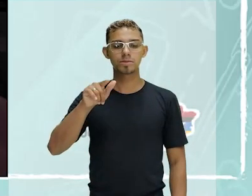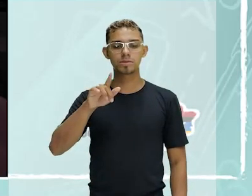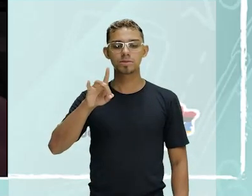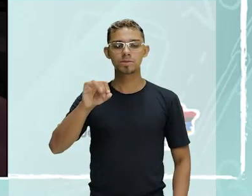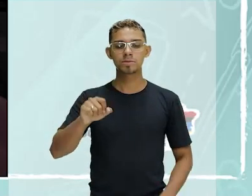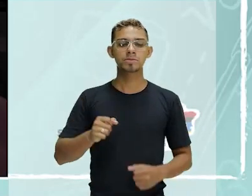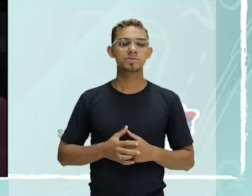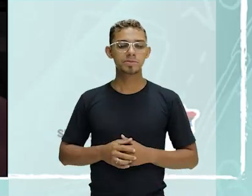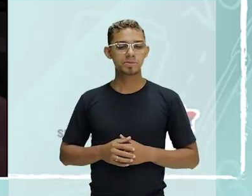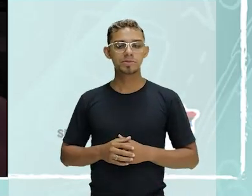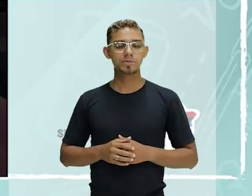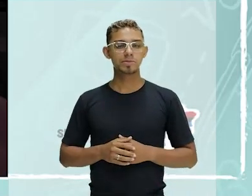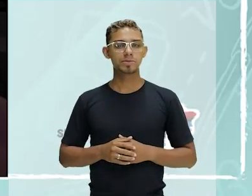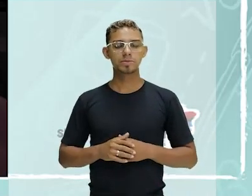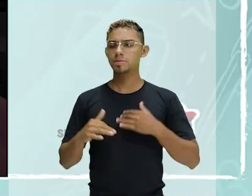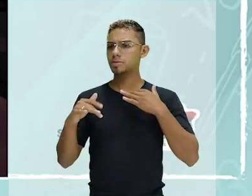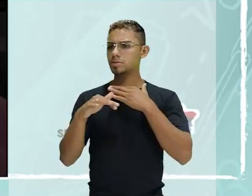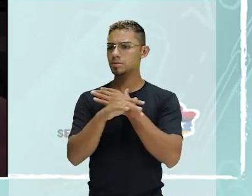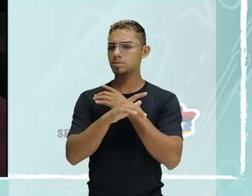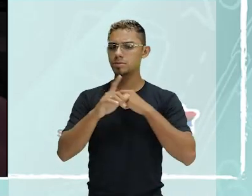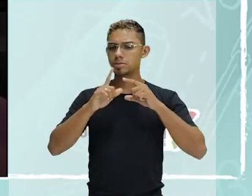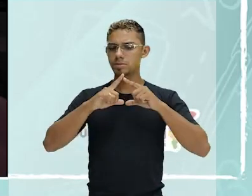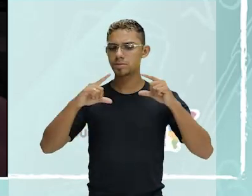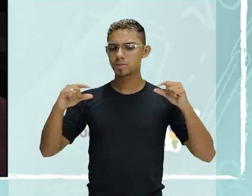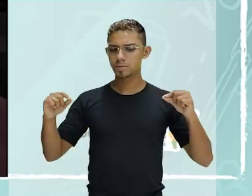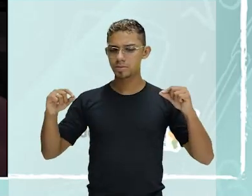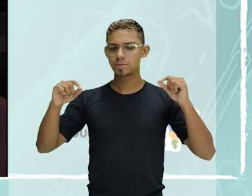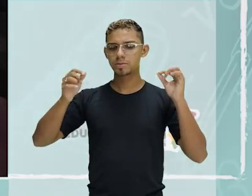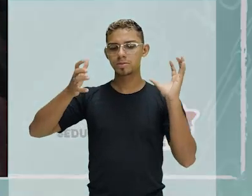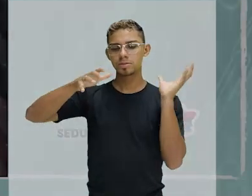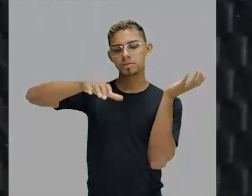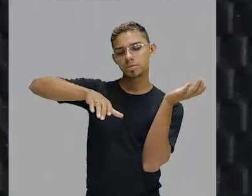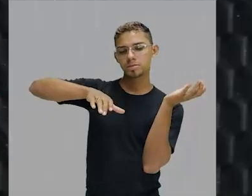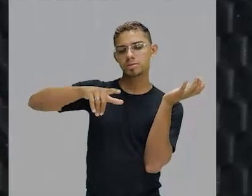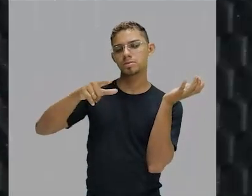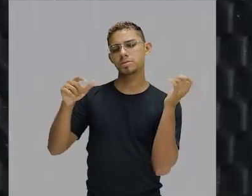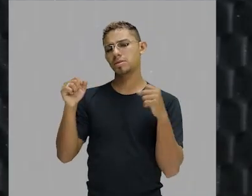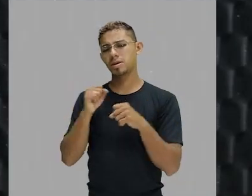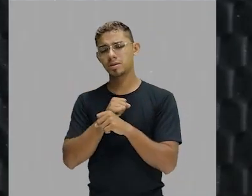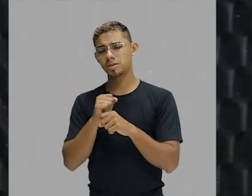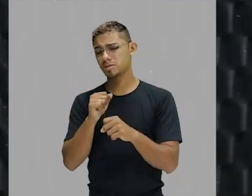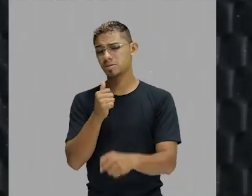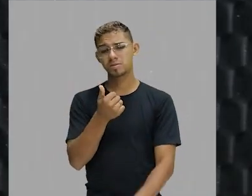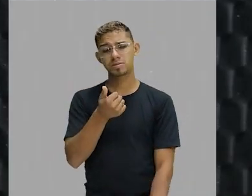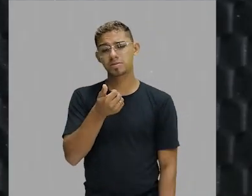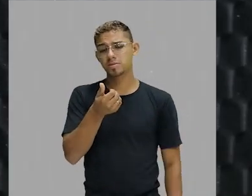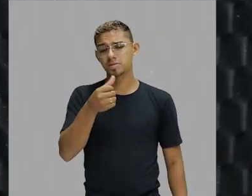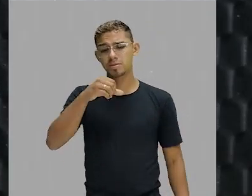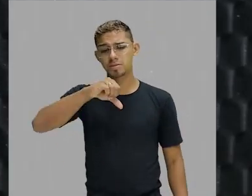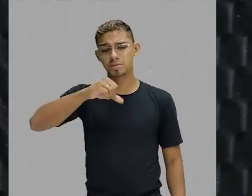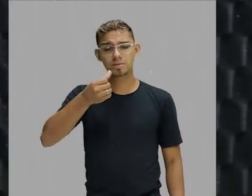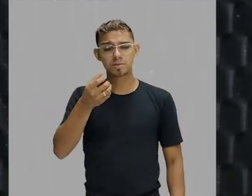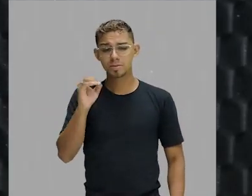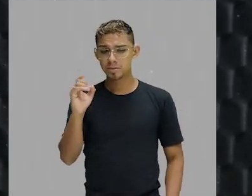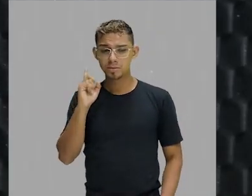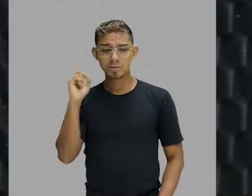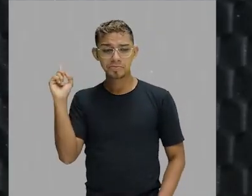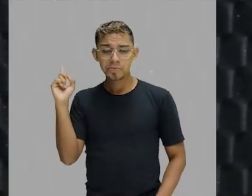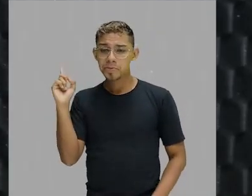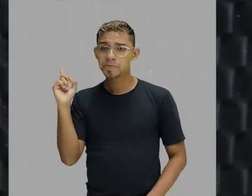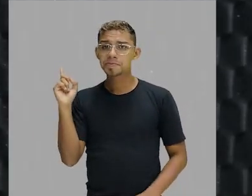Distrito Federal. Mas Brasília é uma cidade mais recente, ela tem só 60 anos, alguma coisa em torno disso. Por que ela é